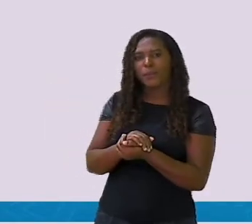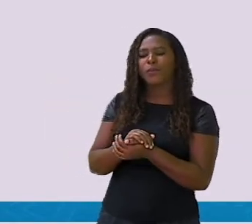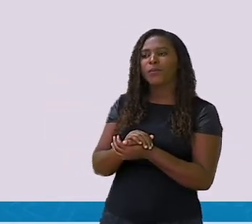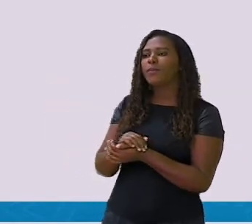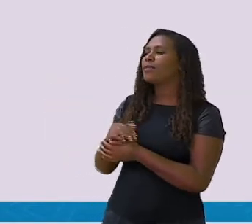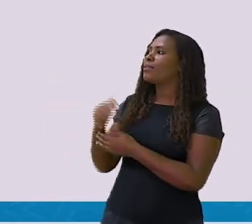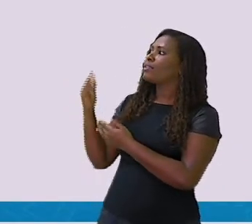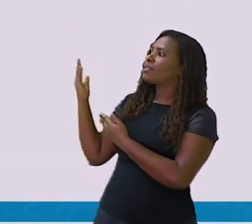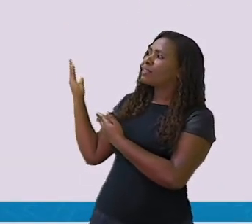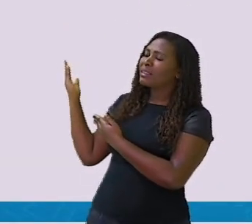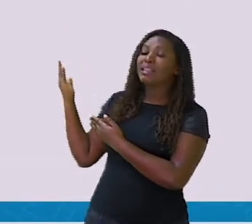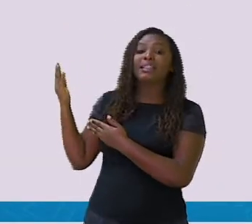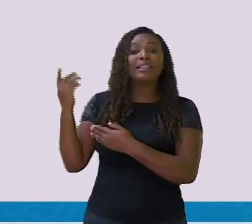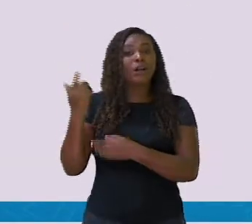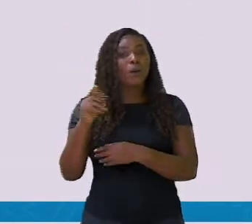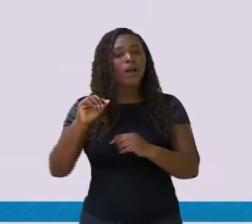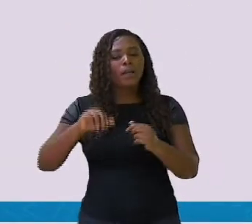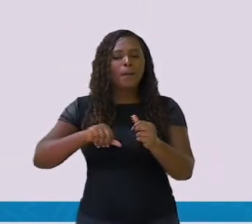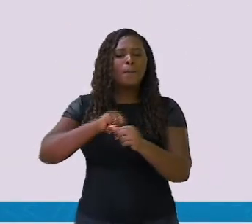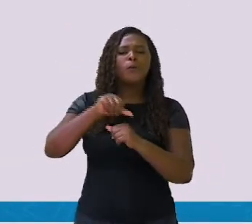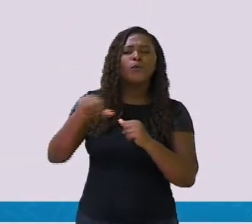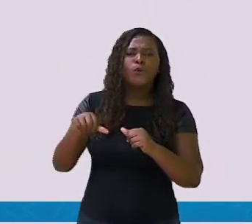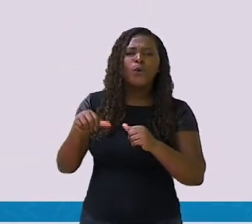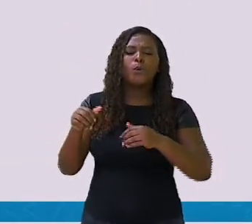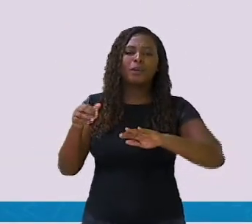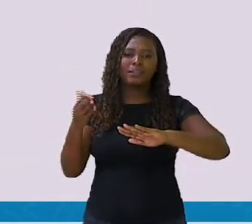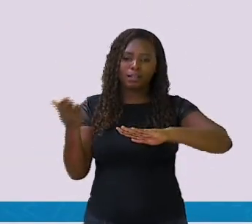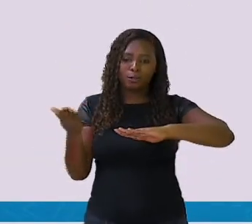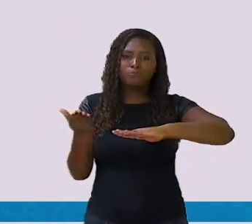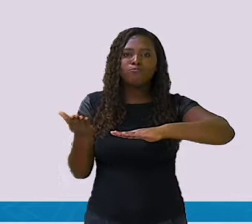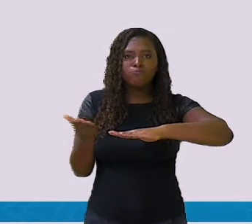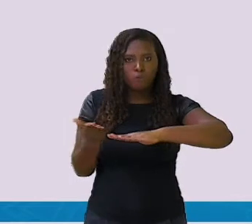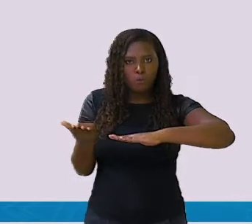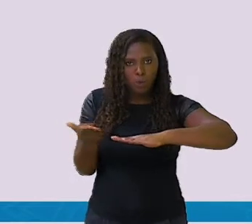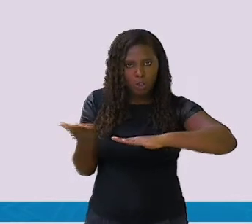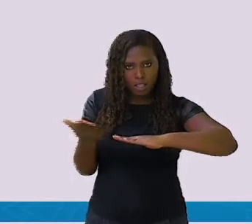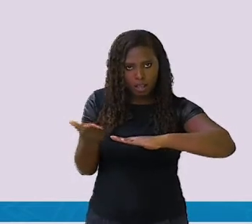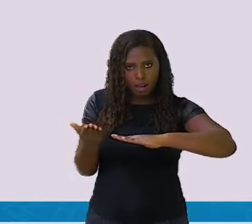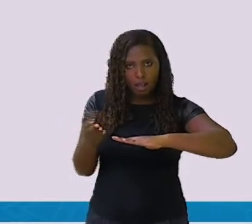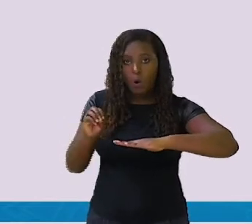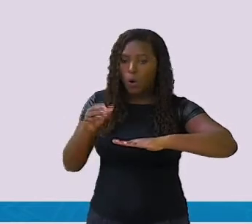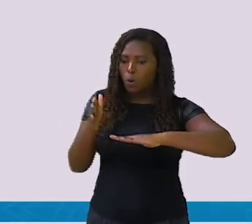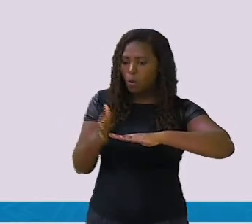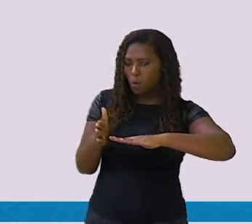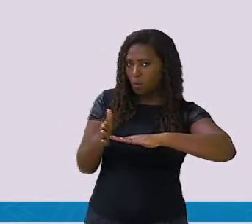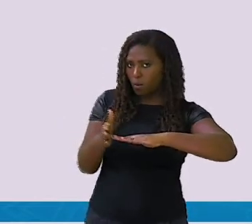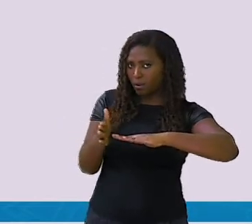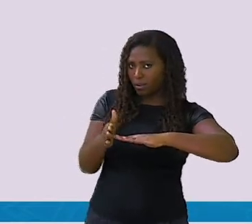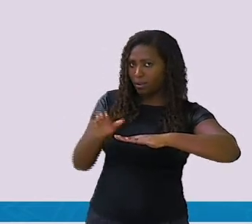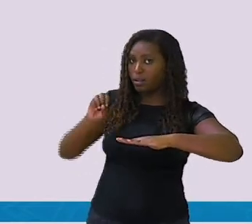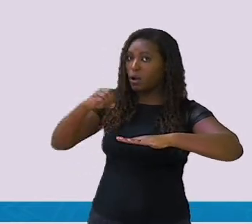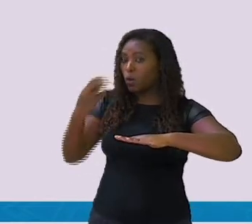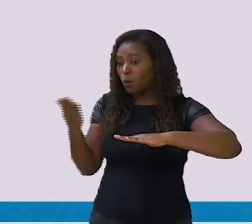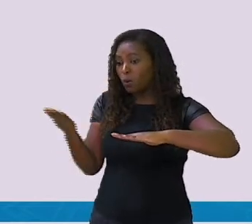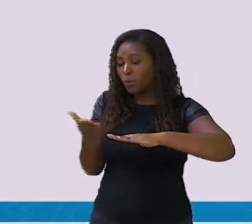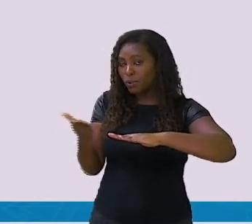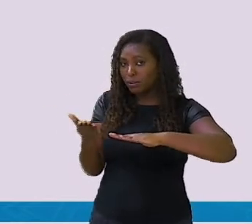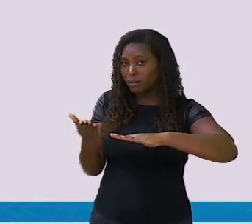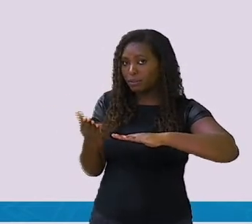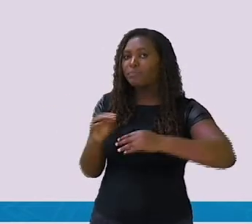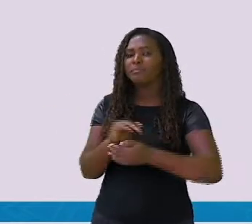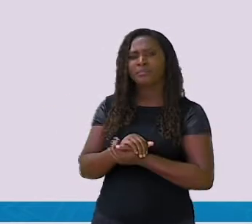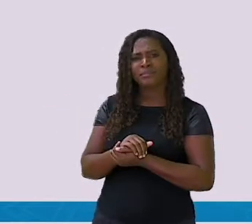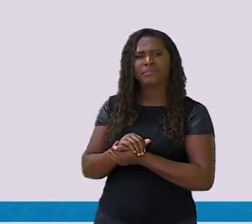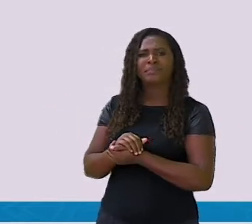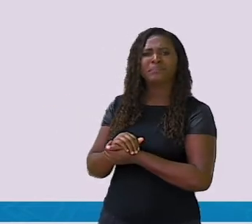E aí vem a Idade Moderna. A Idade Moderna é a nossa época agora, o contemporâneo que a gente vive, né? Como as escolas